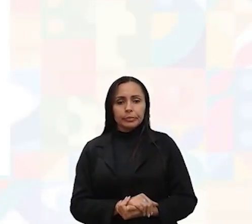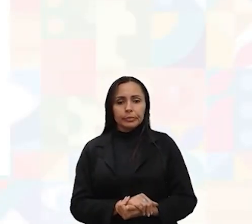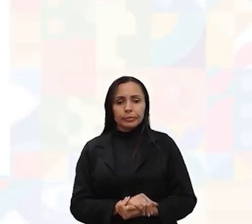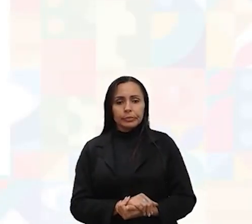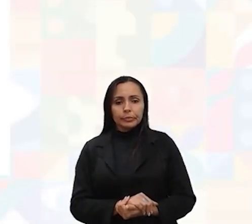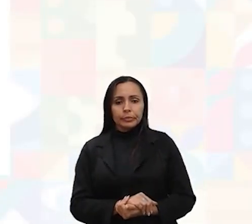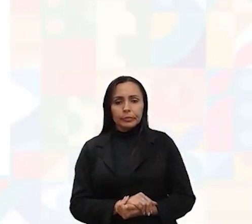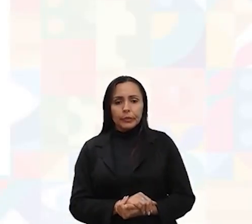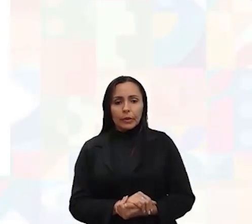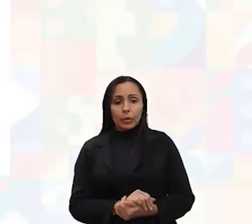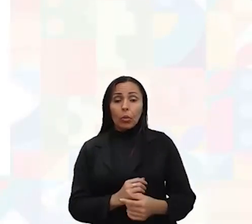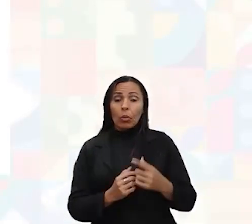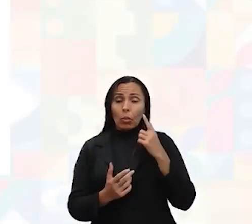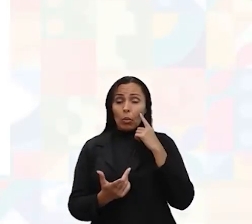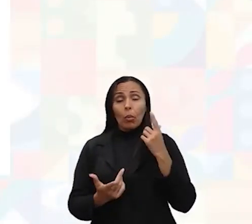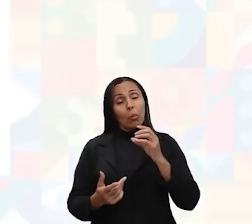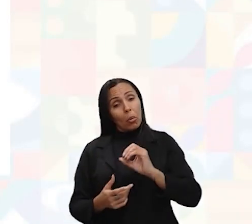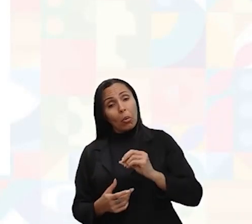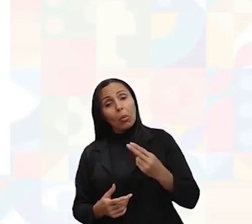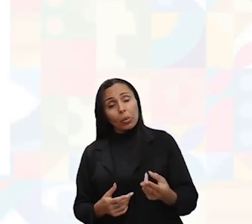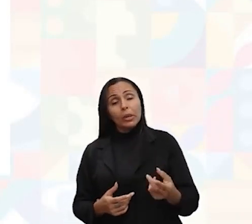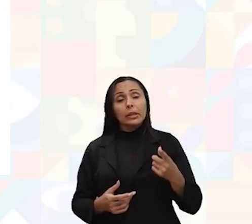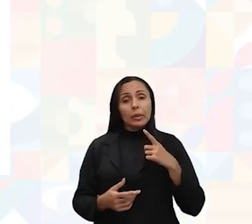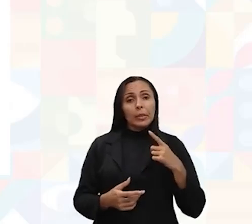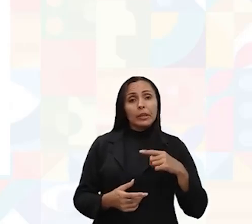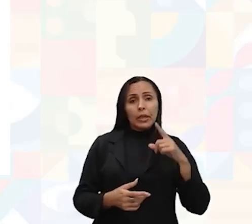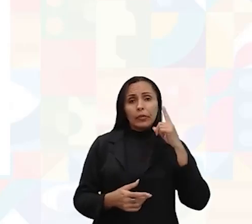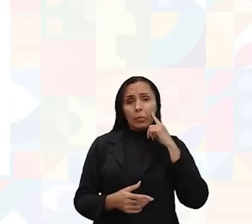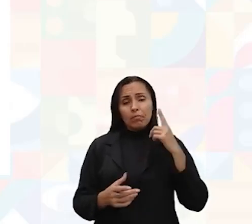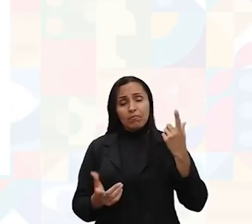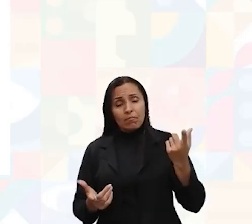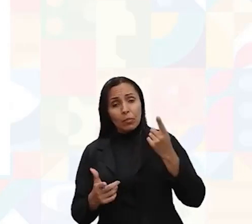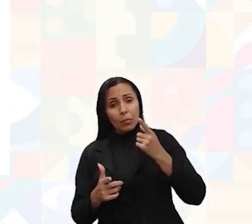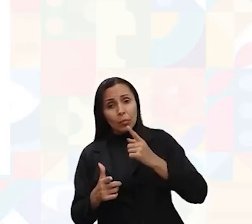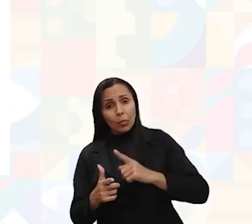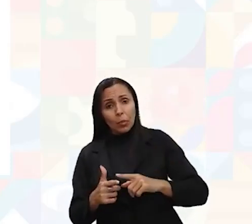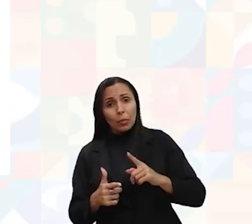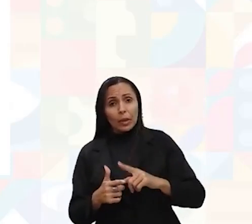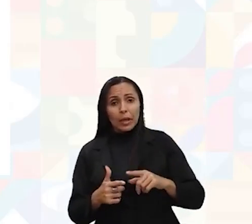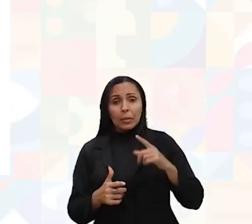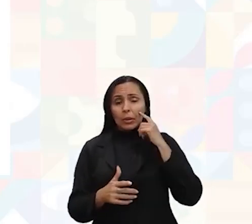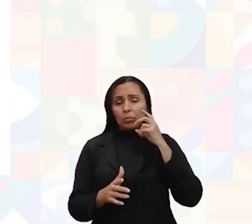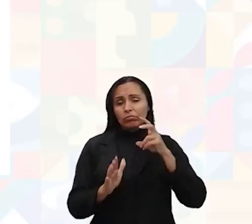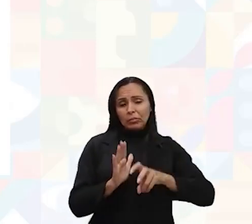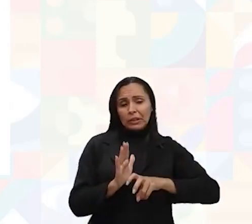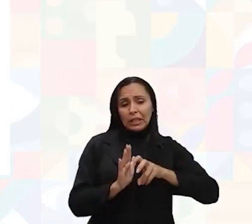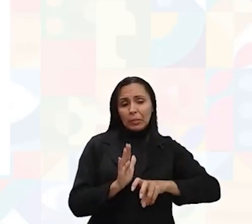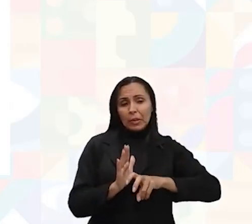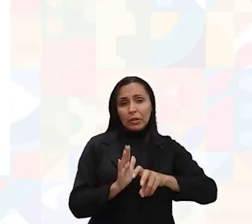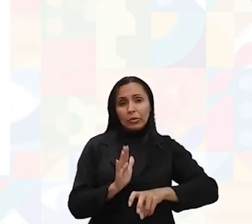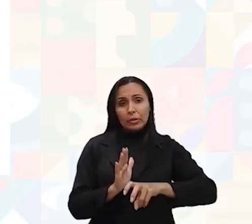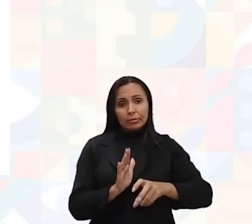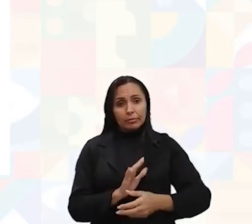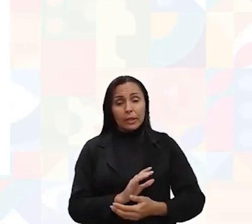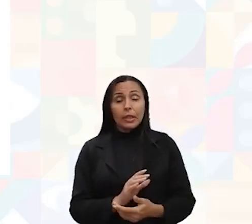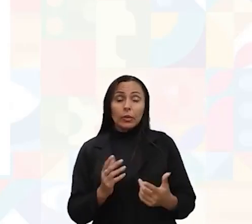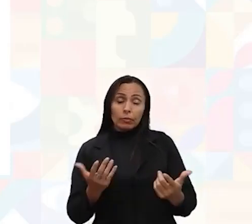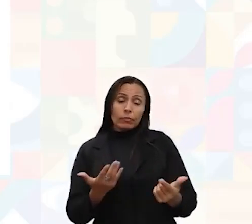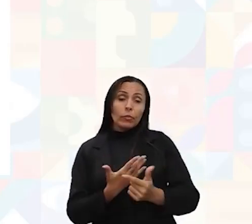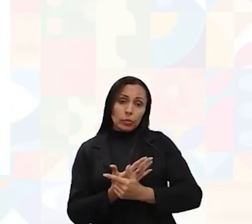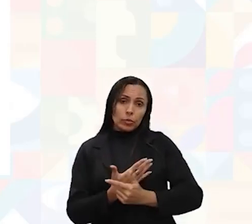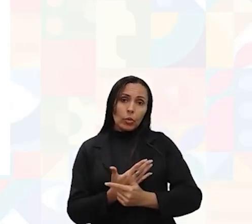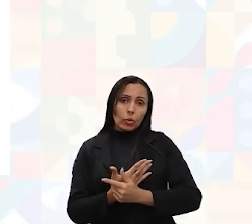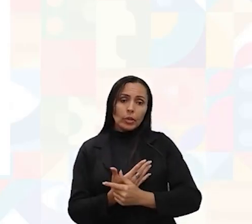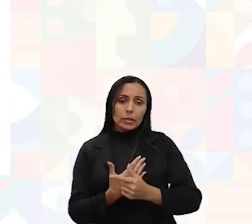ou que sofreram algum acidente e são tetraplégicas, né? E aí